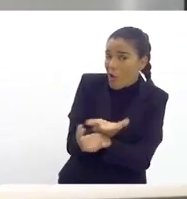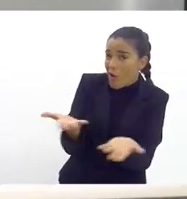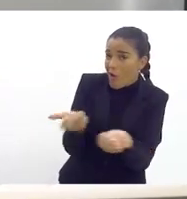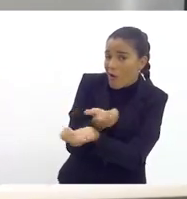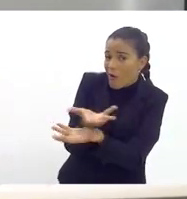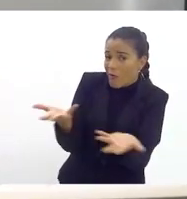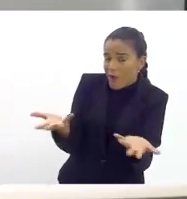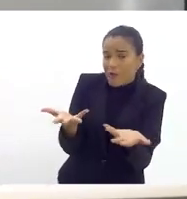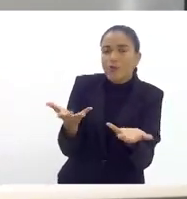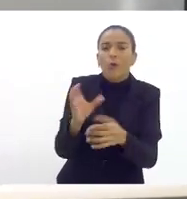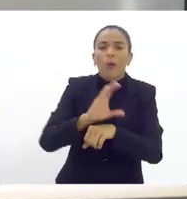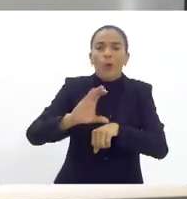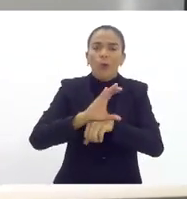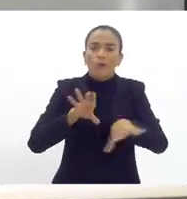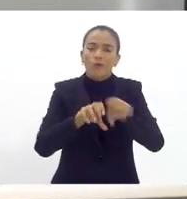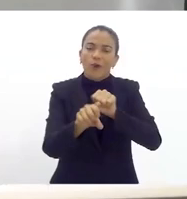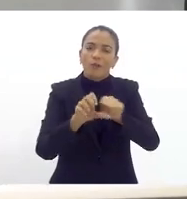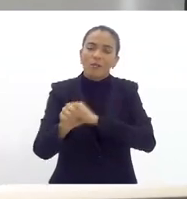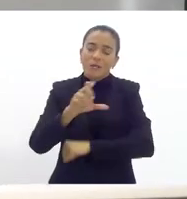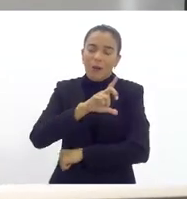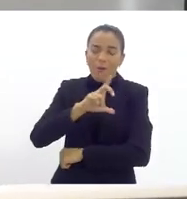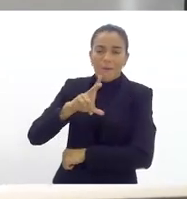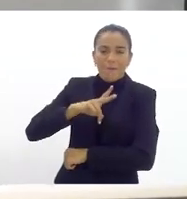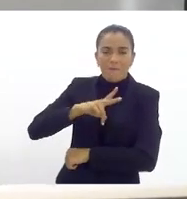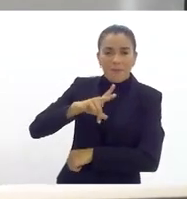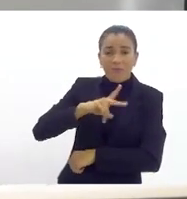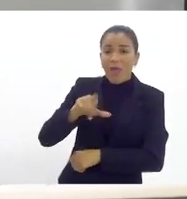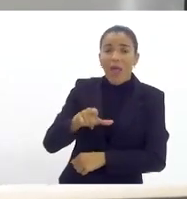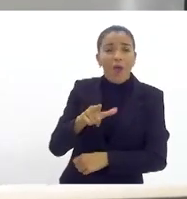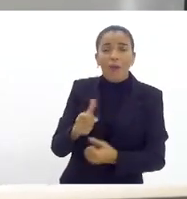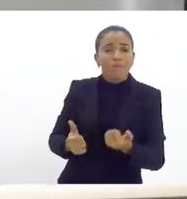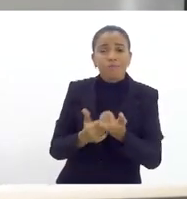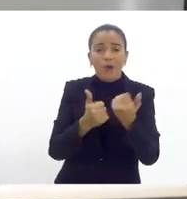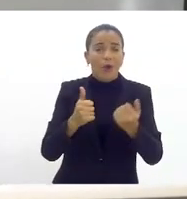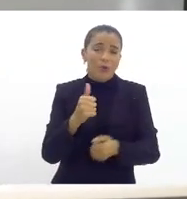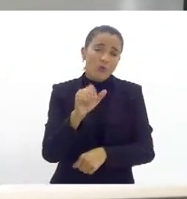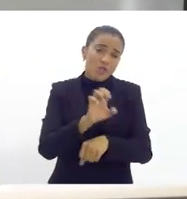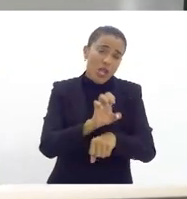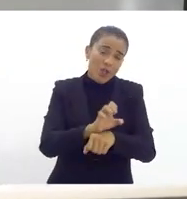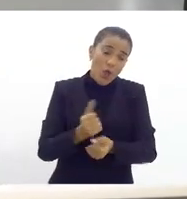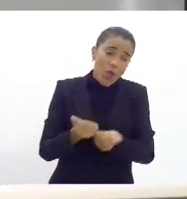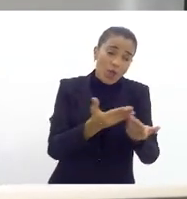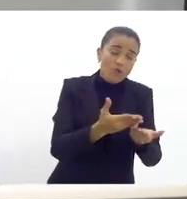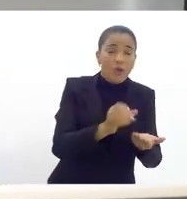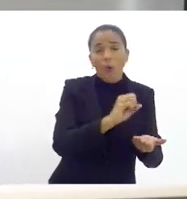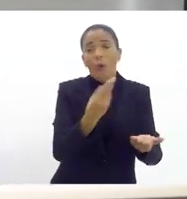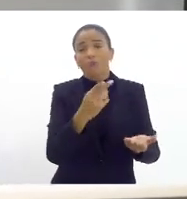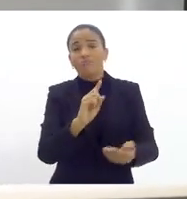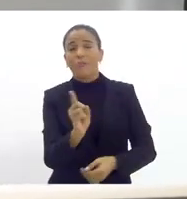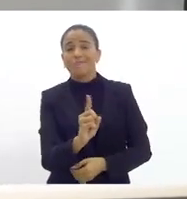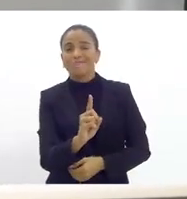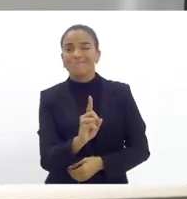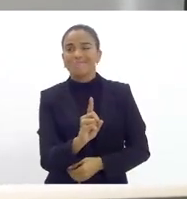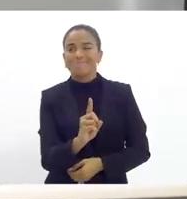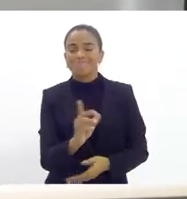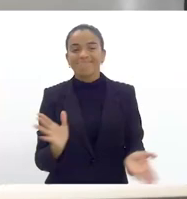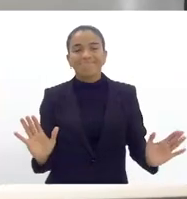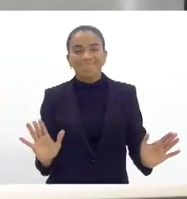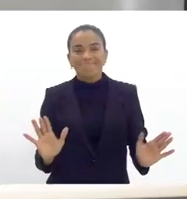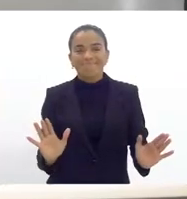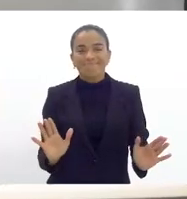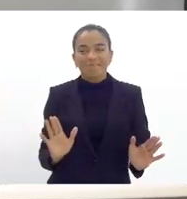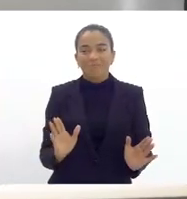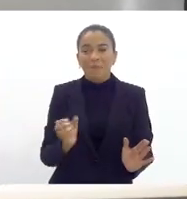de curto de Formação privada é uma prerrogativa do estado que concede ou não né como bem colocou aqui o